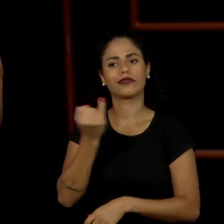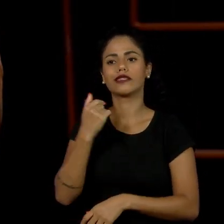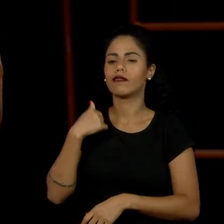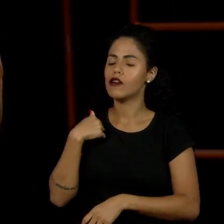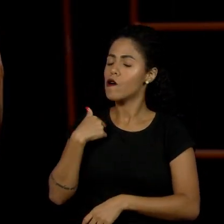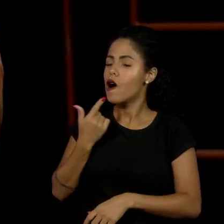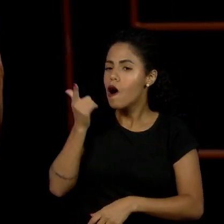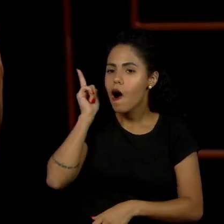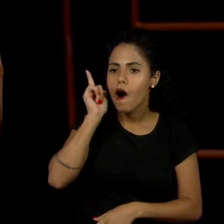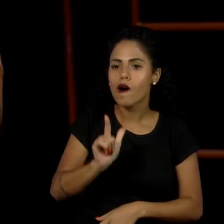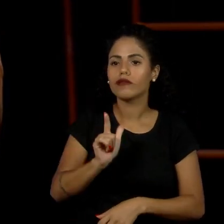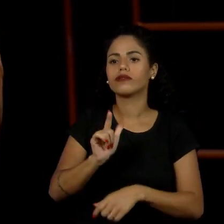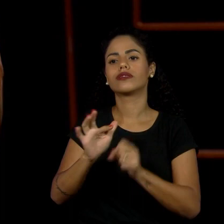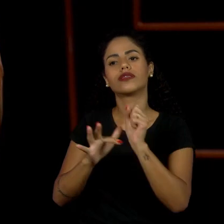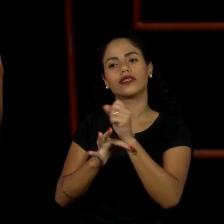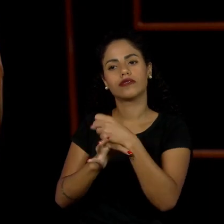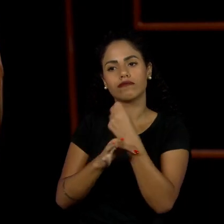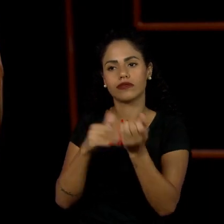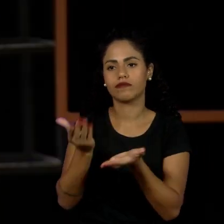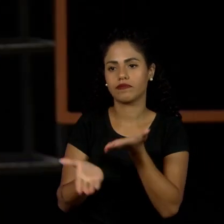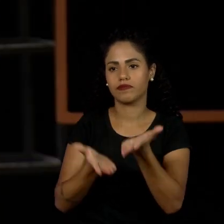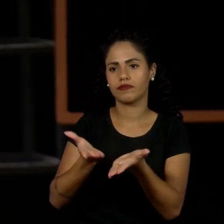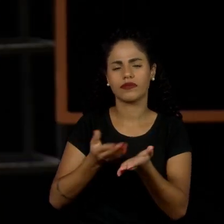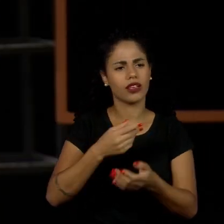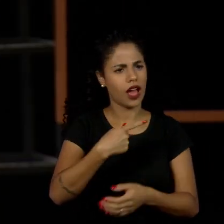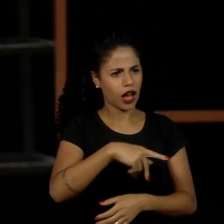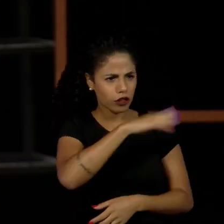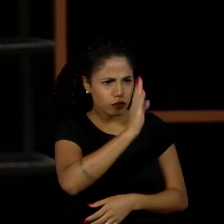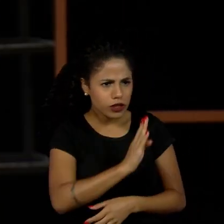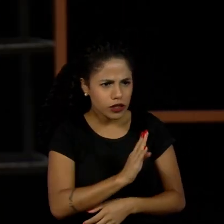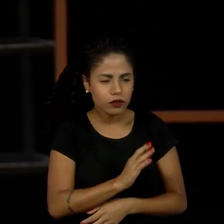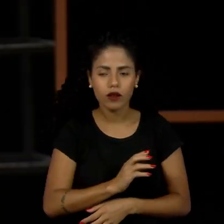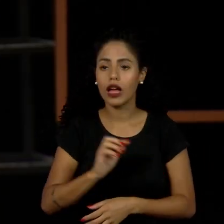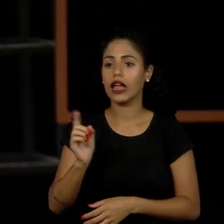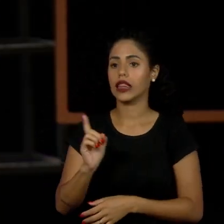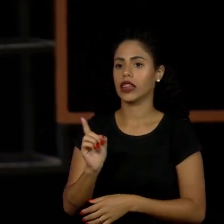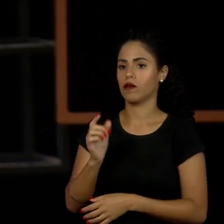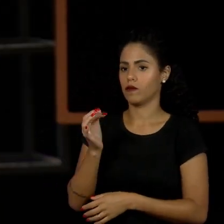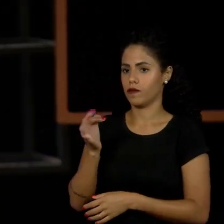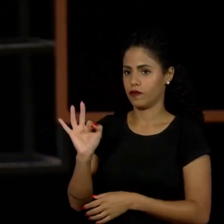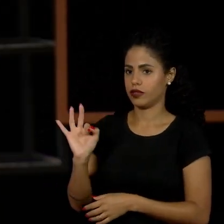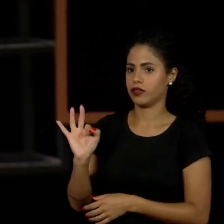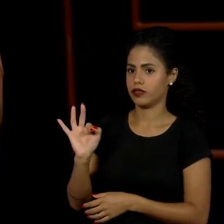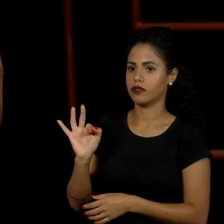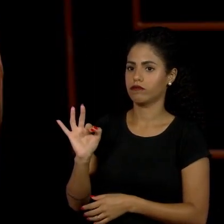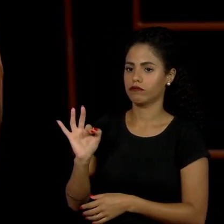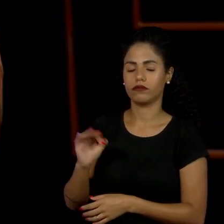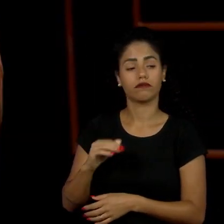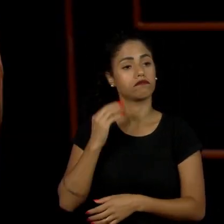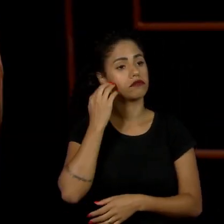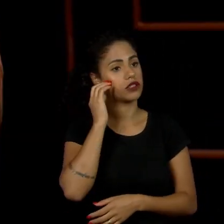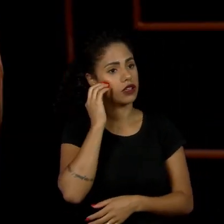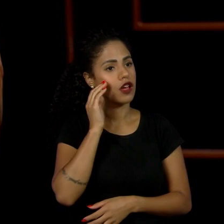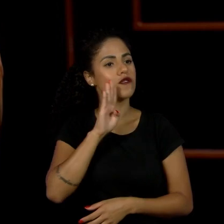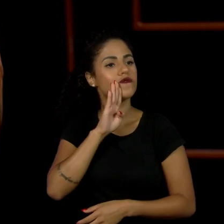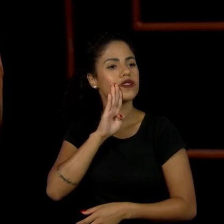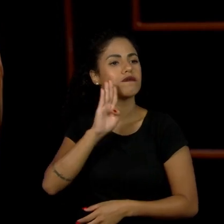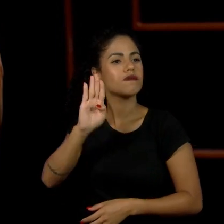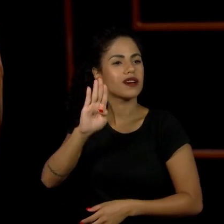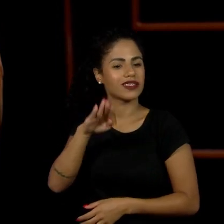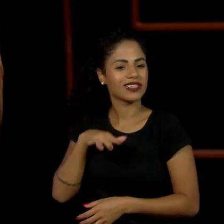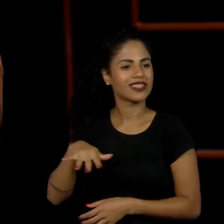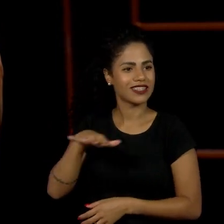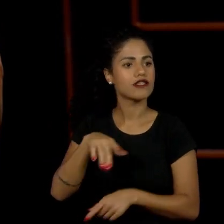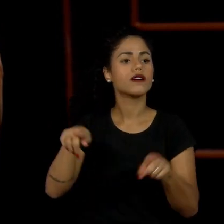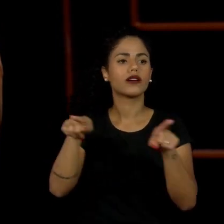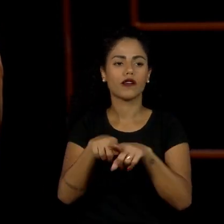tornar uma terapeuta corporal. Aqui no Brasil? Ou... Não, na França. Na França? É. Você esteve na Bélgica? Na Bélgica também. Na